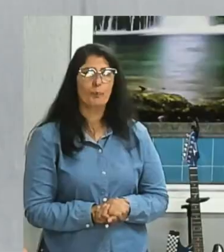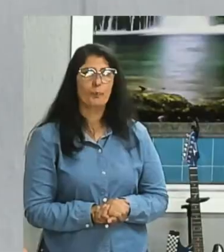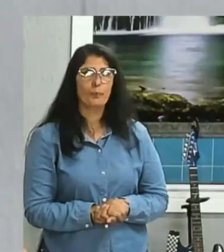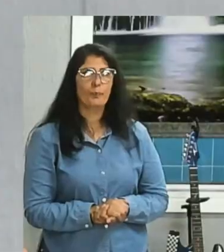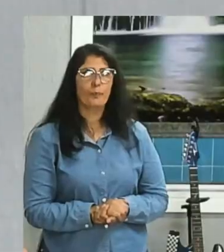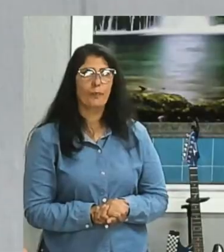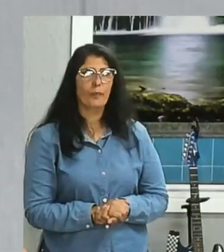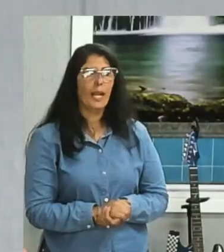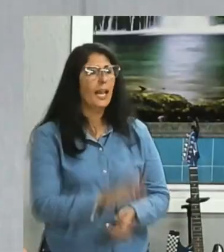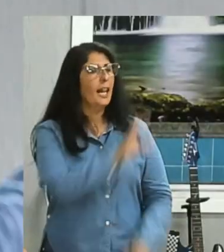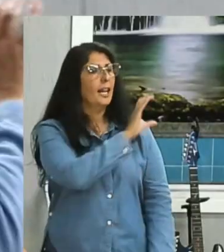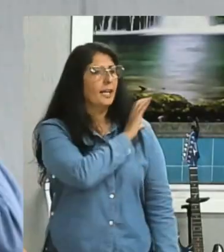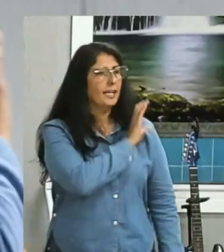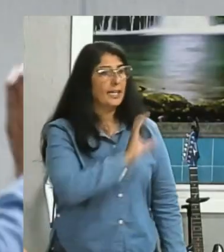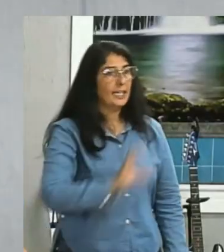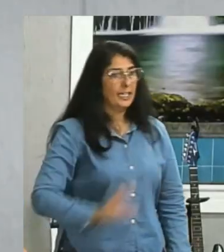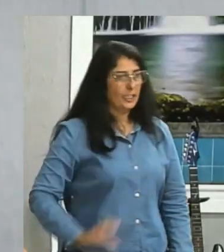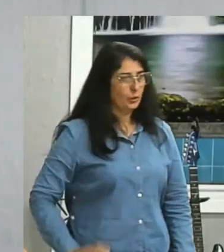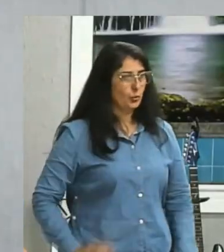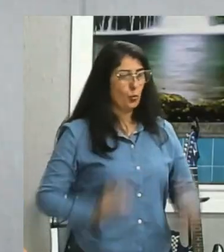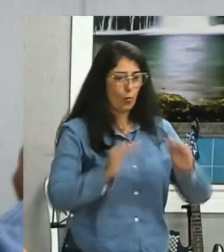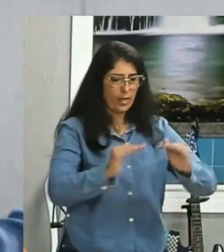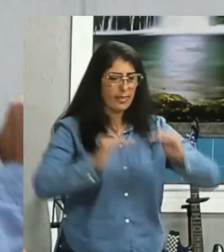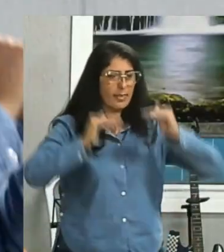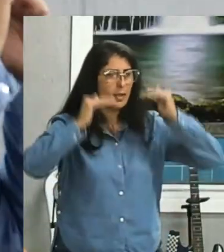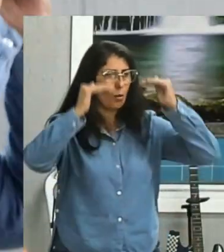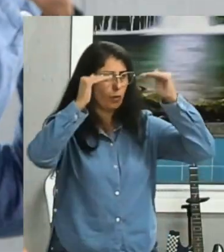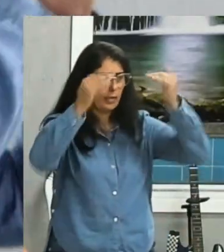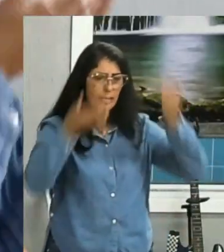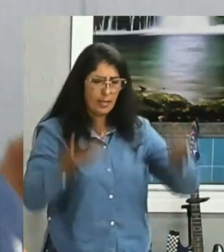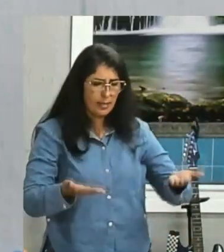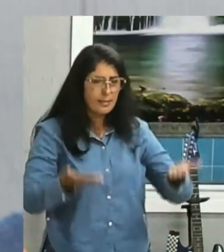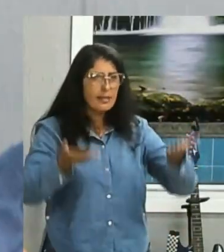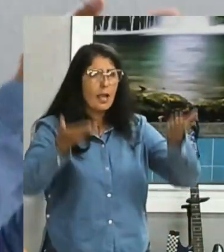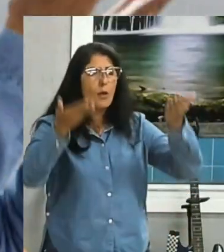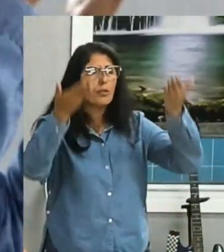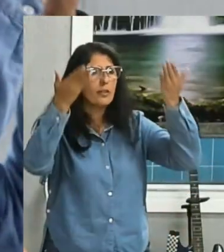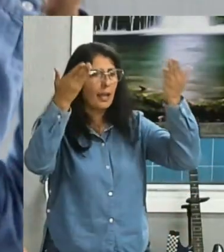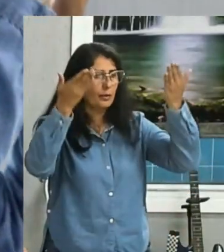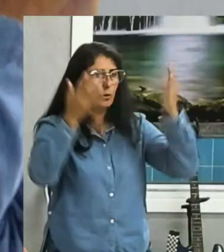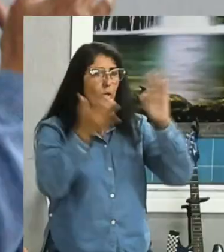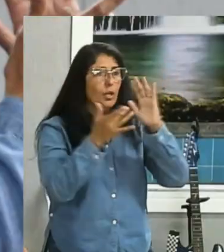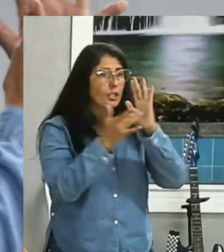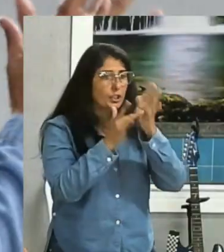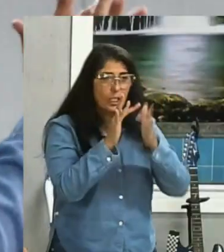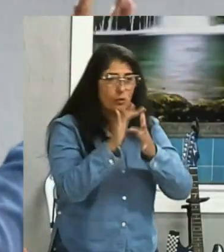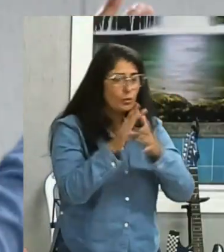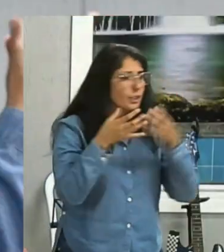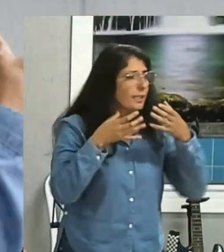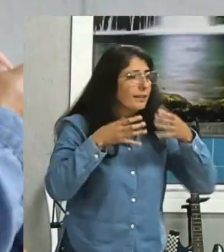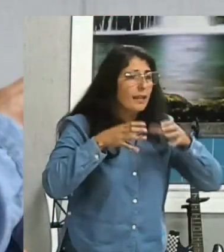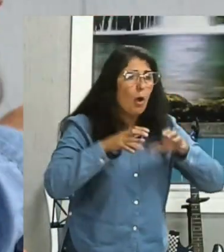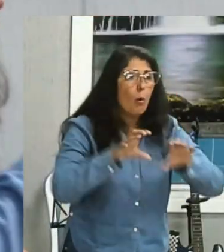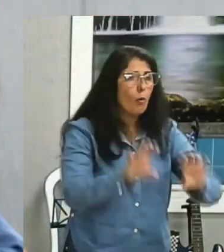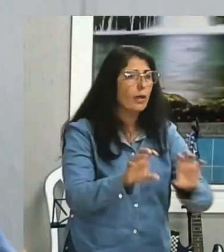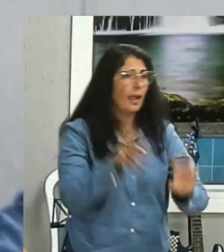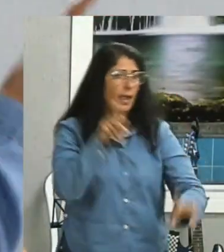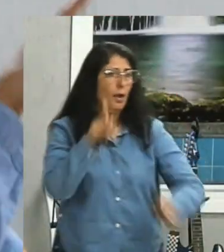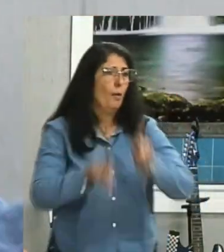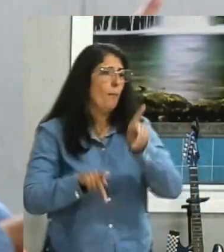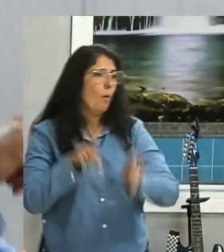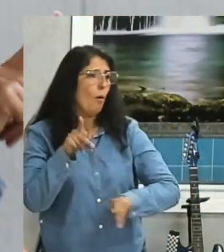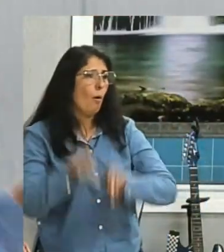o Cristo exaltado não quer que o seu povo seja